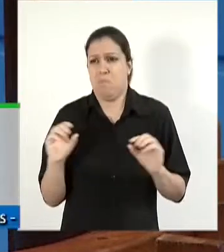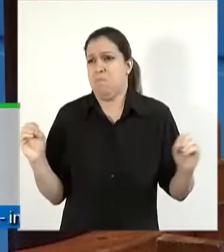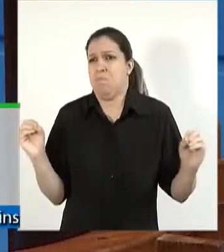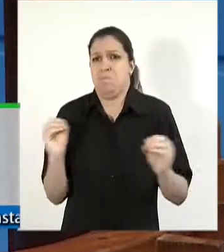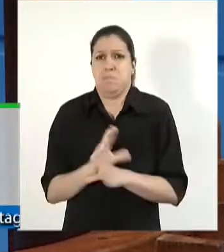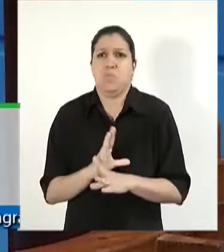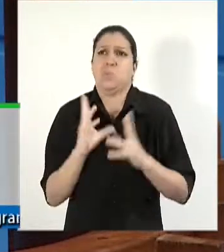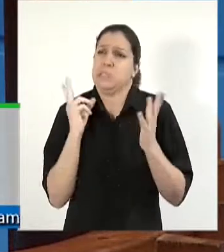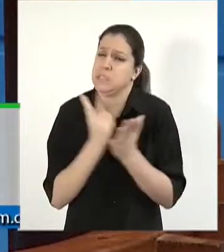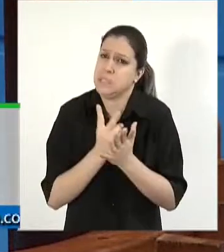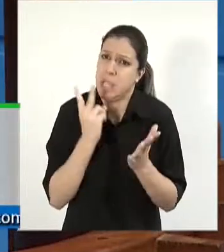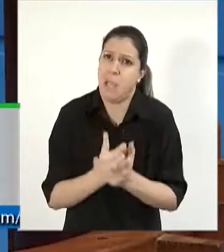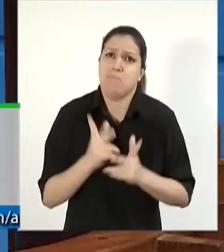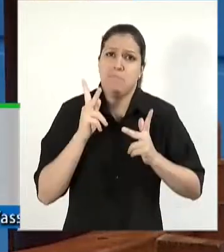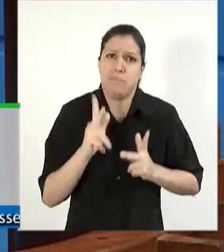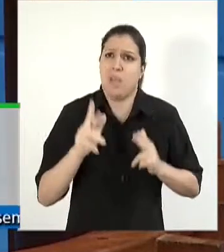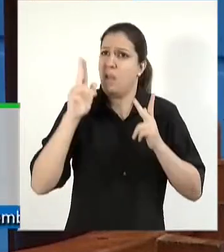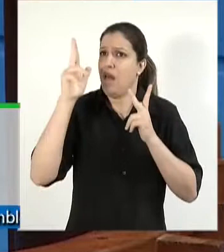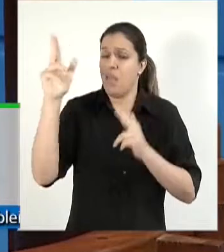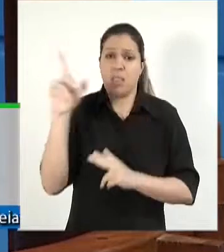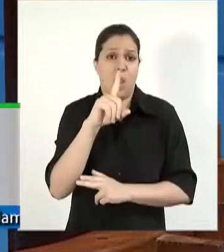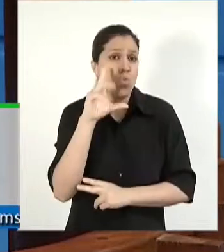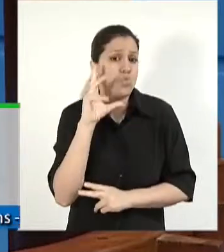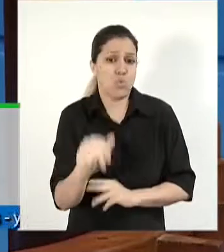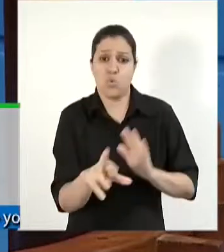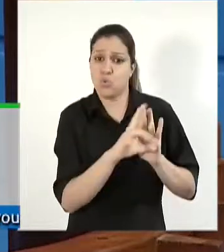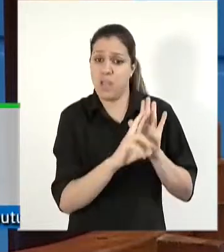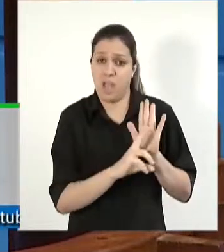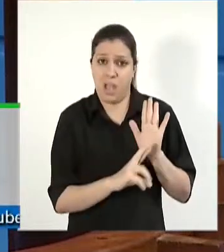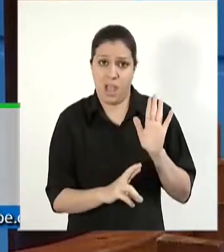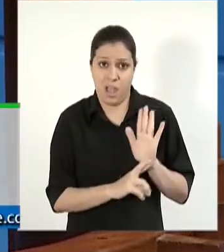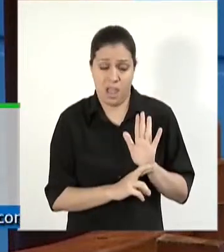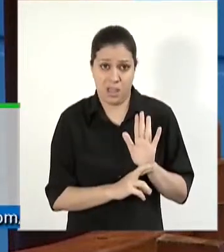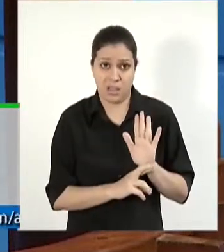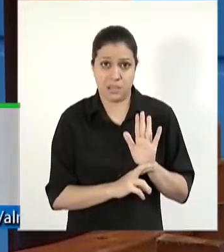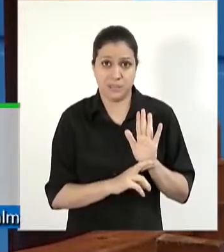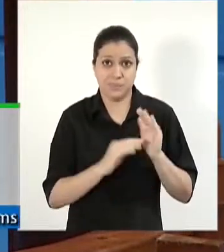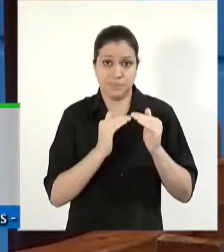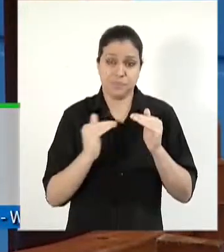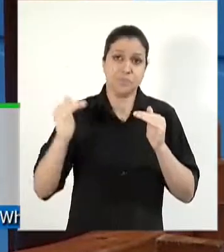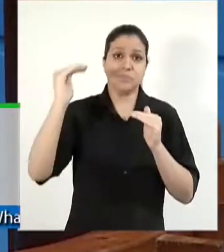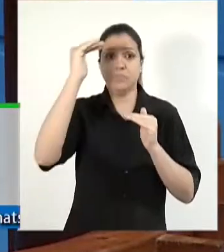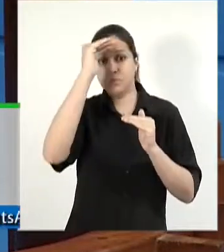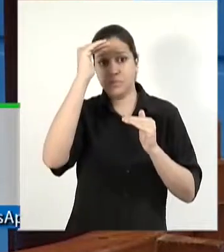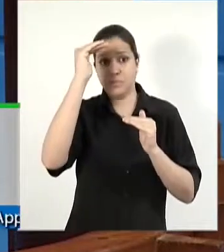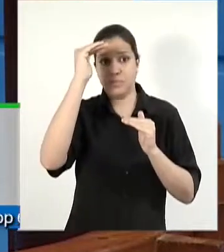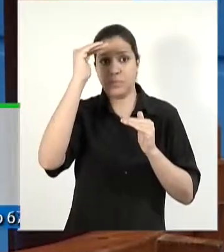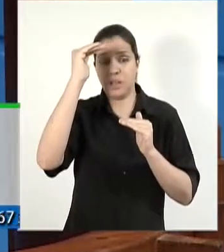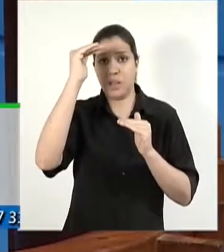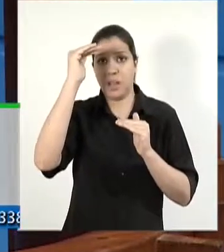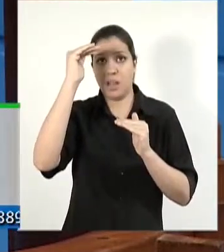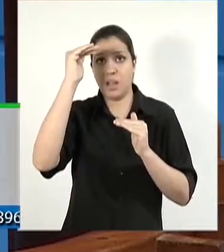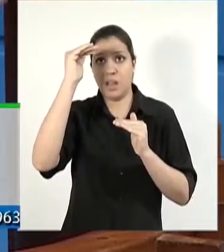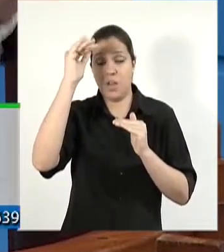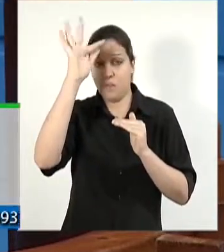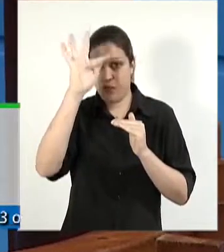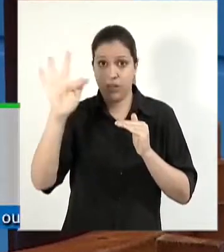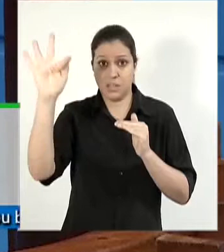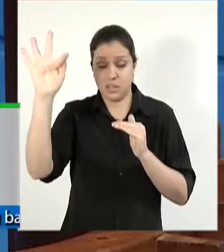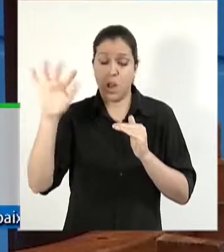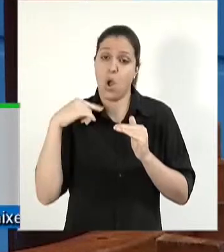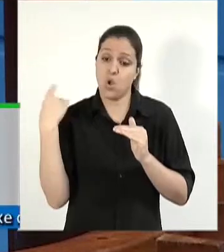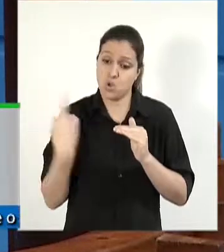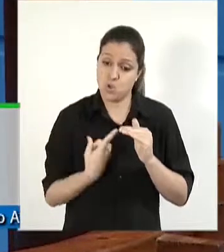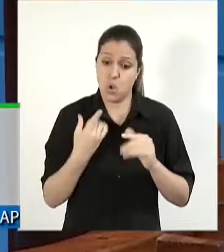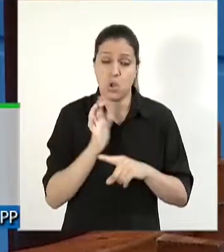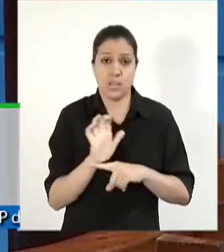todas as normas que regem o processo legislativo da União são de absorção necessária pelos Estados. As